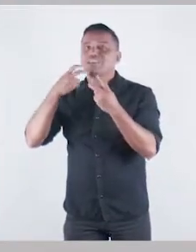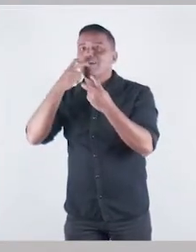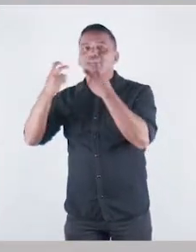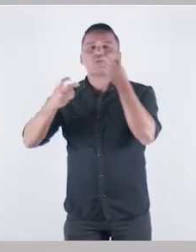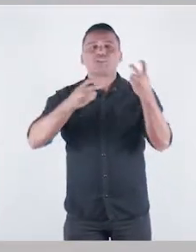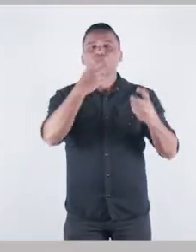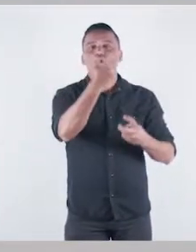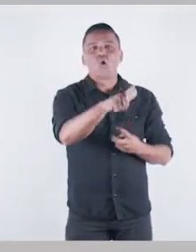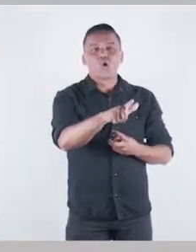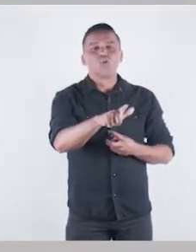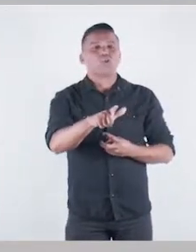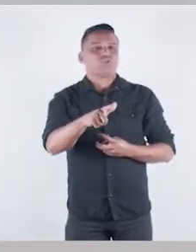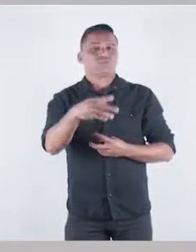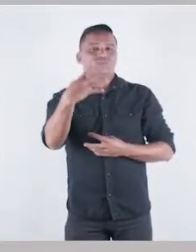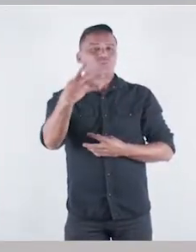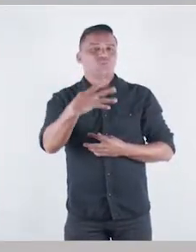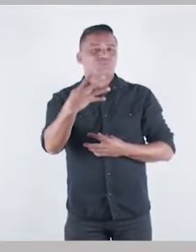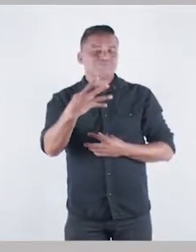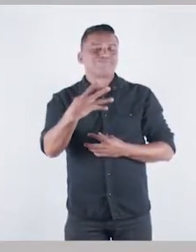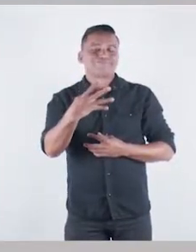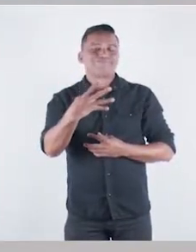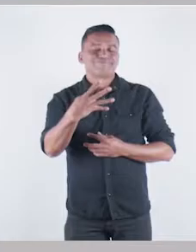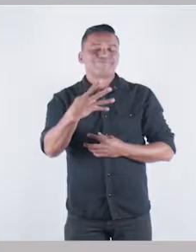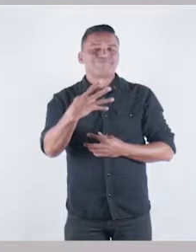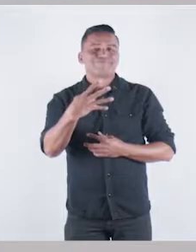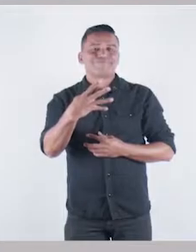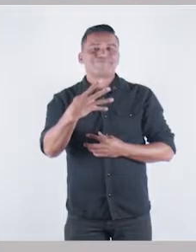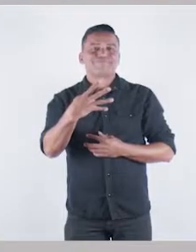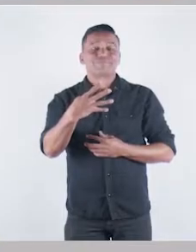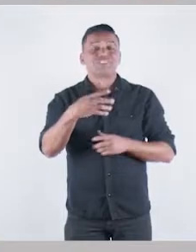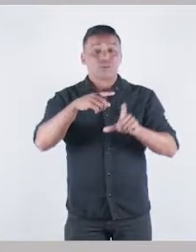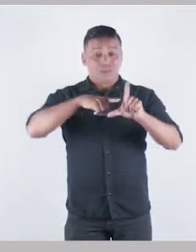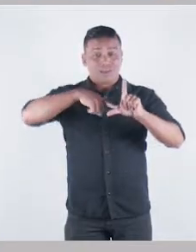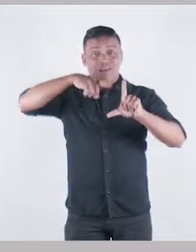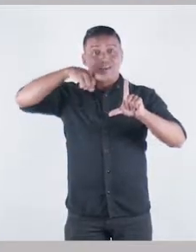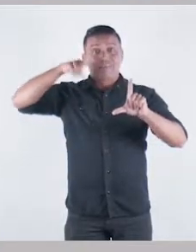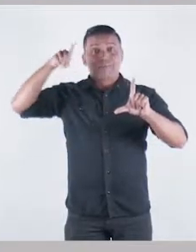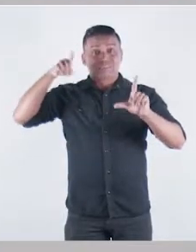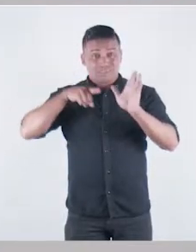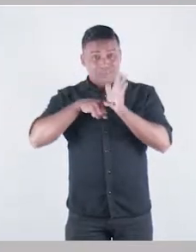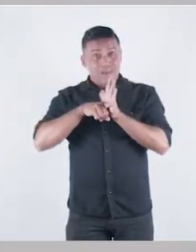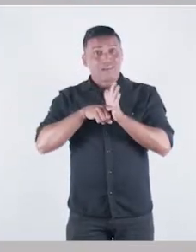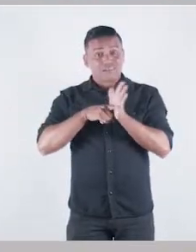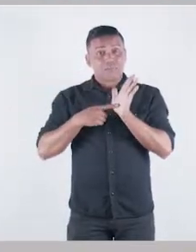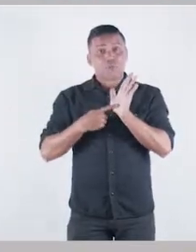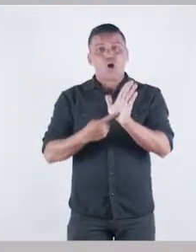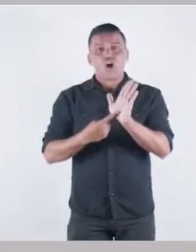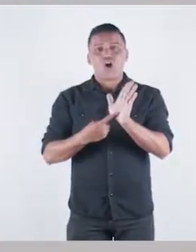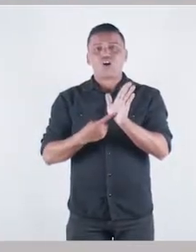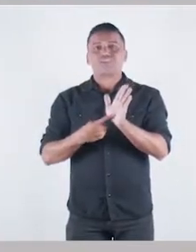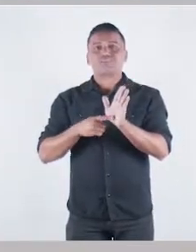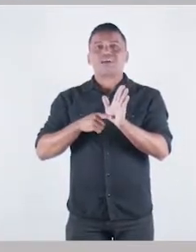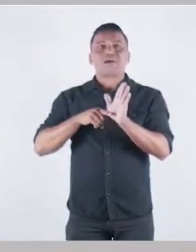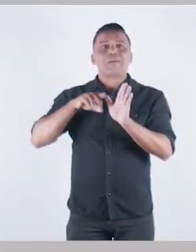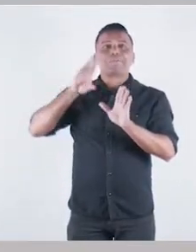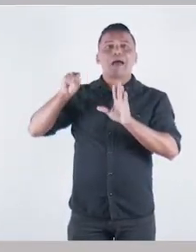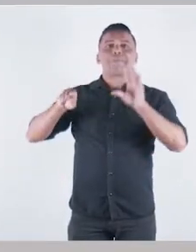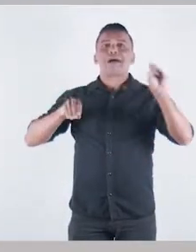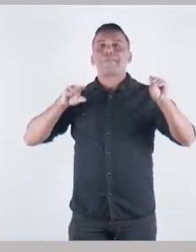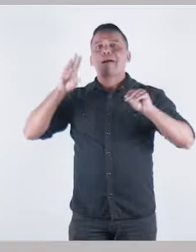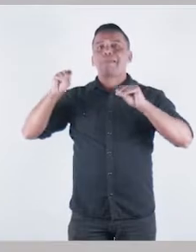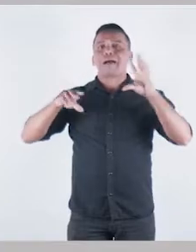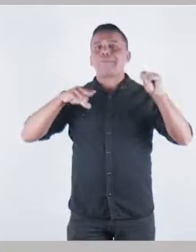outros pretinhos. E as estatísticas rolam, é dado de boca em boca.